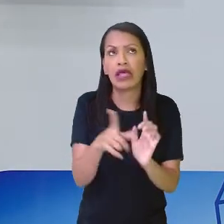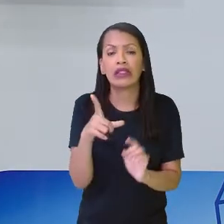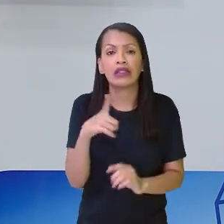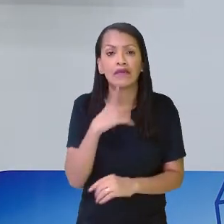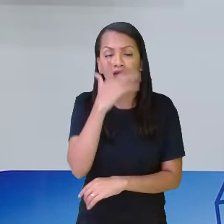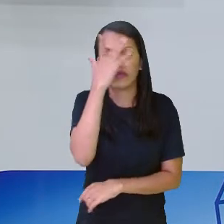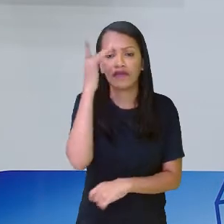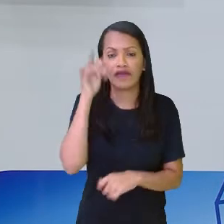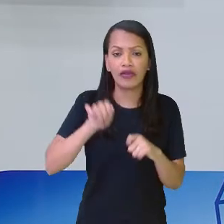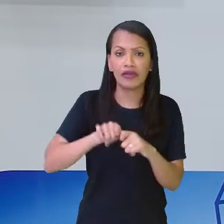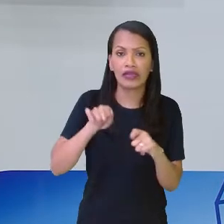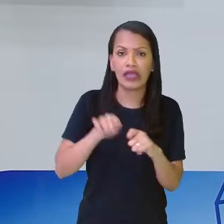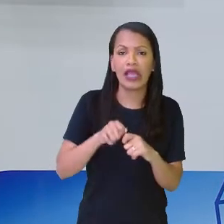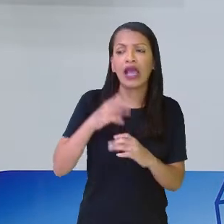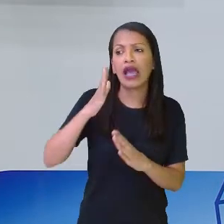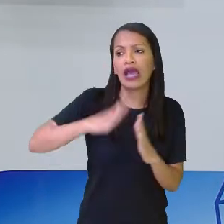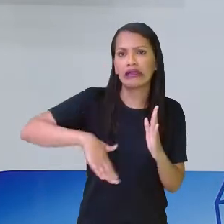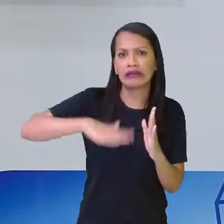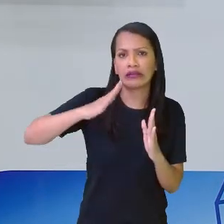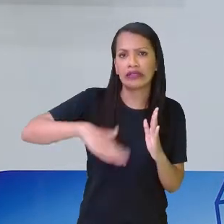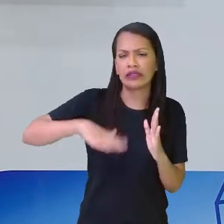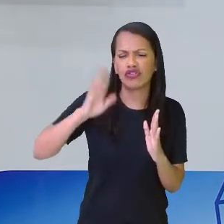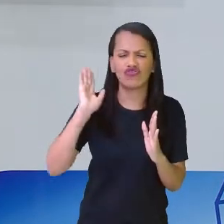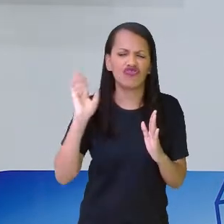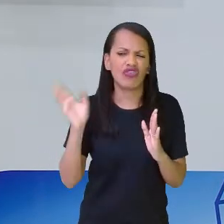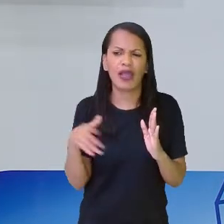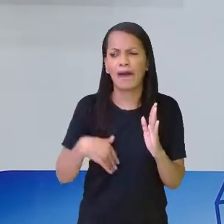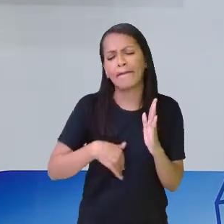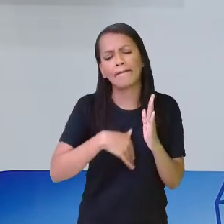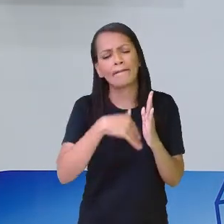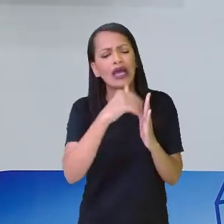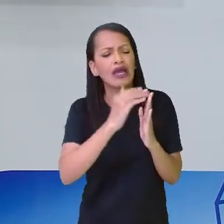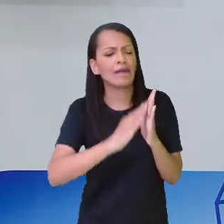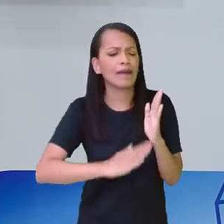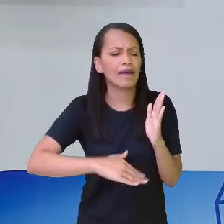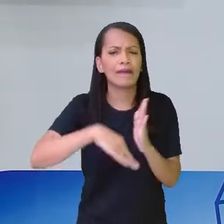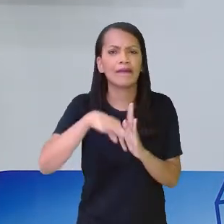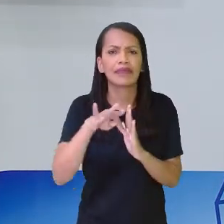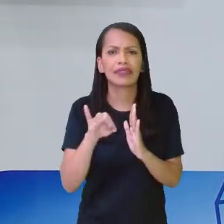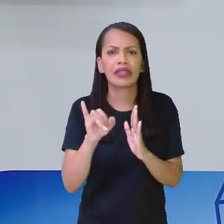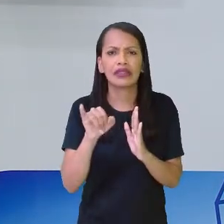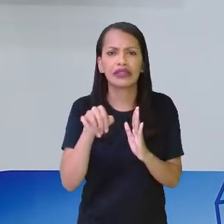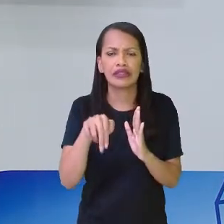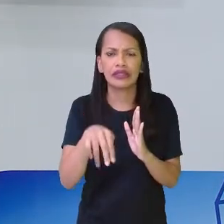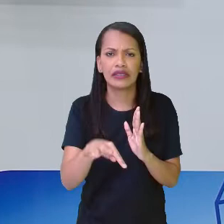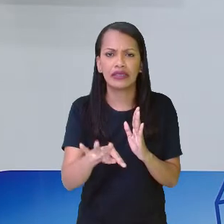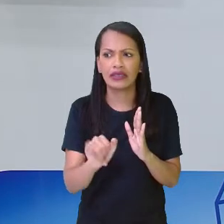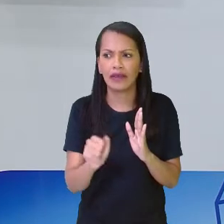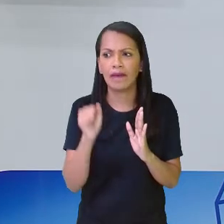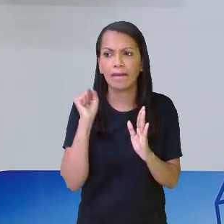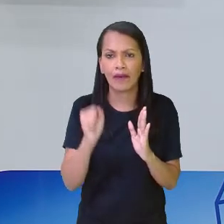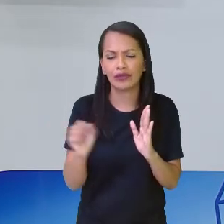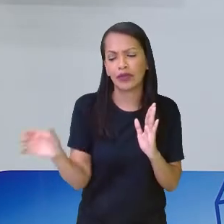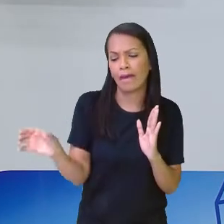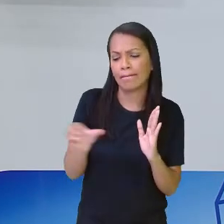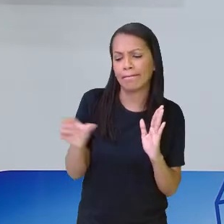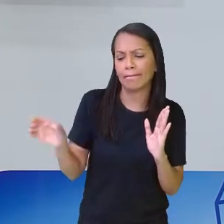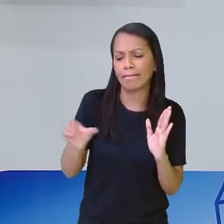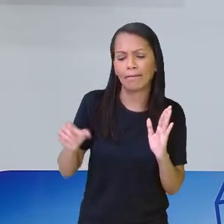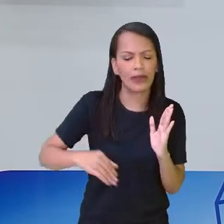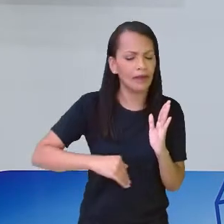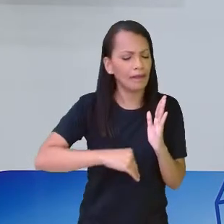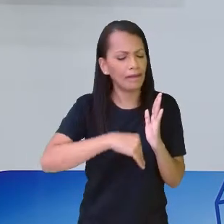seguinte, já pega a tinta, né, e vai reproduzir diretamente. Então, por exemplo, eu posso pegar aqui a tinta, posso pegar essa tinta